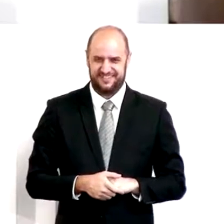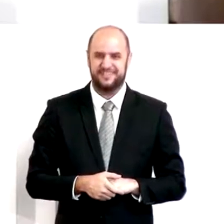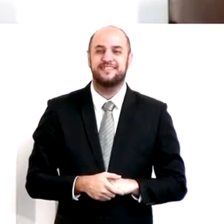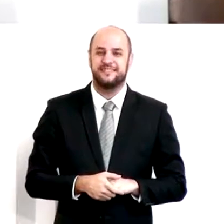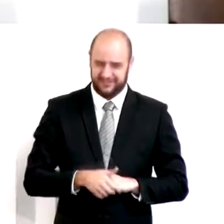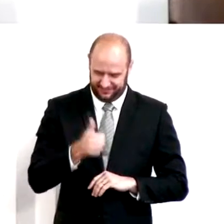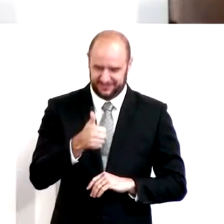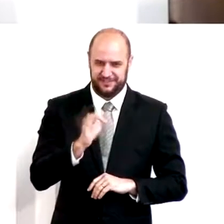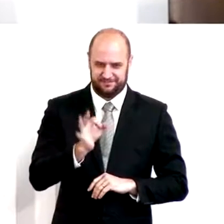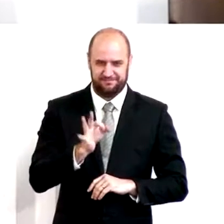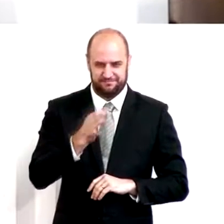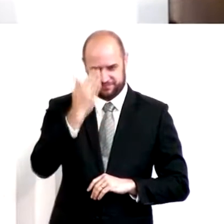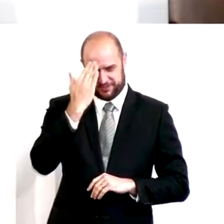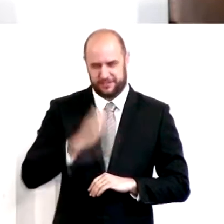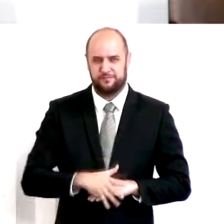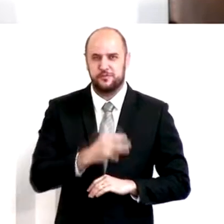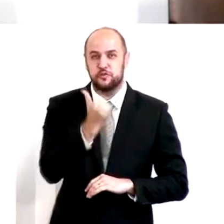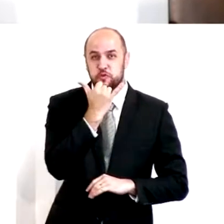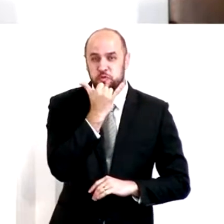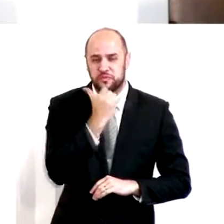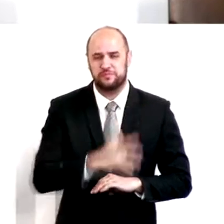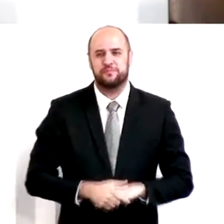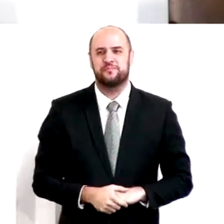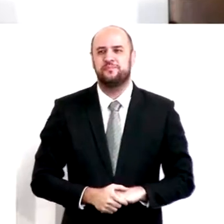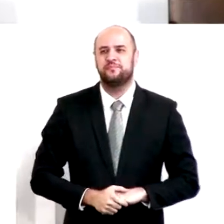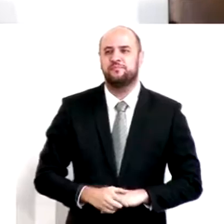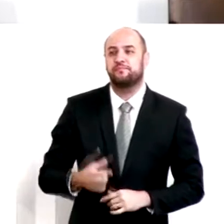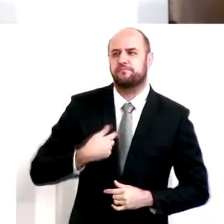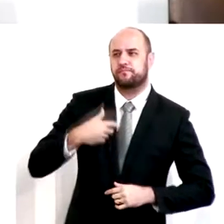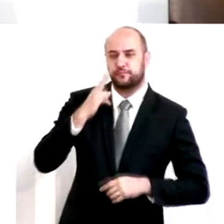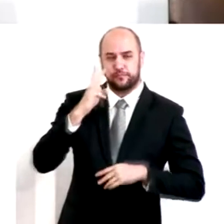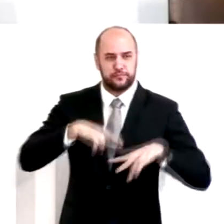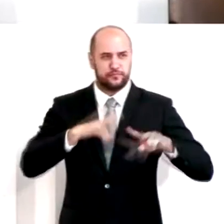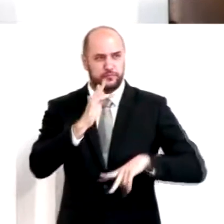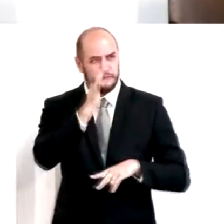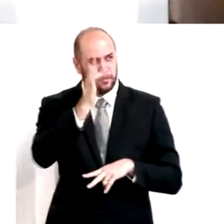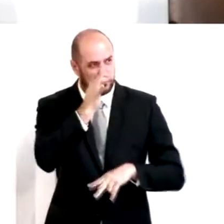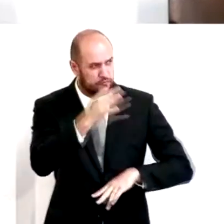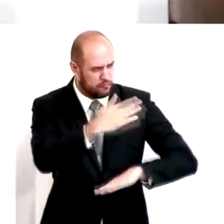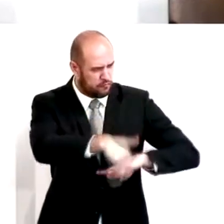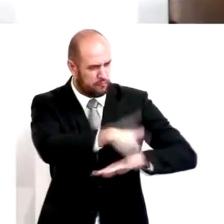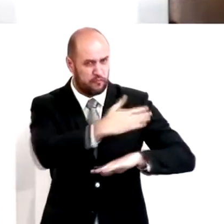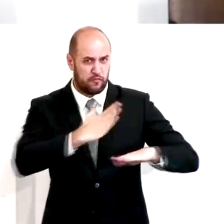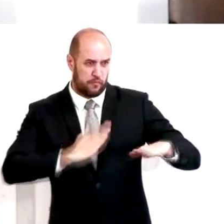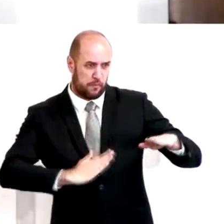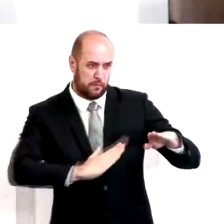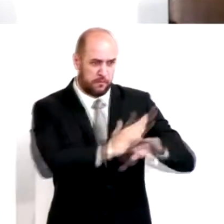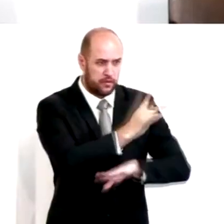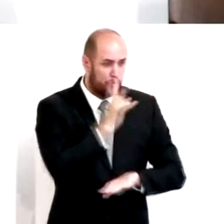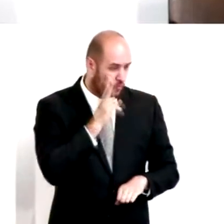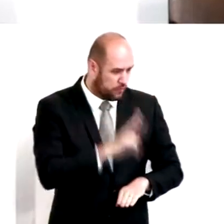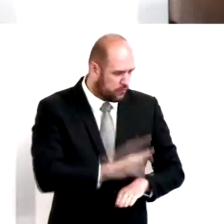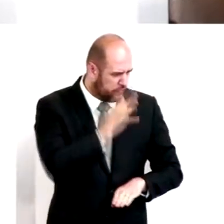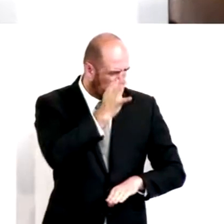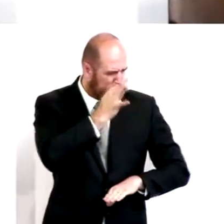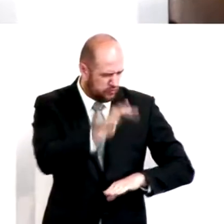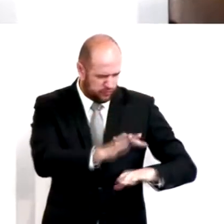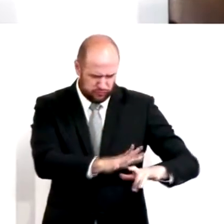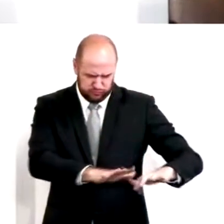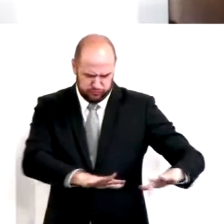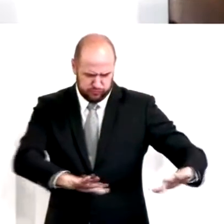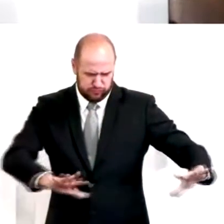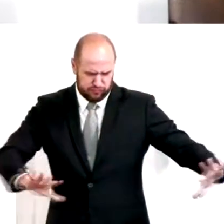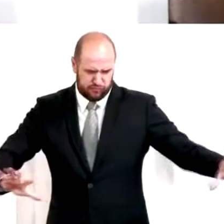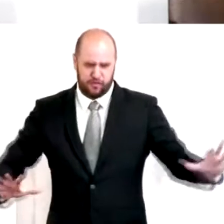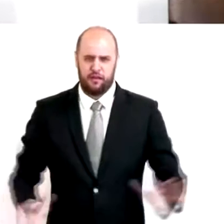carro estacionado no lado de lá da rua e atravessei. E enquanto eu vinha atravessando, eu vi que há uma florada no chão aqui. Mudança